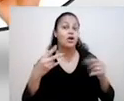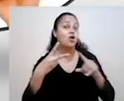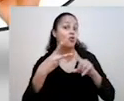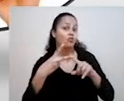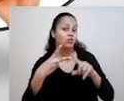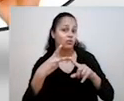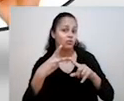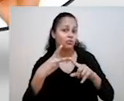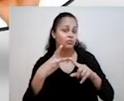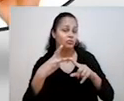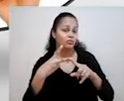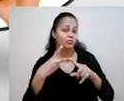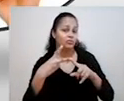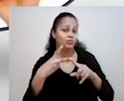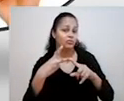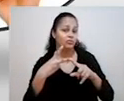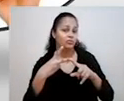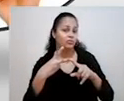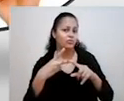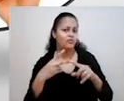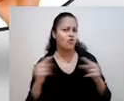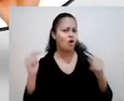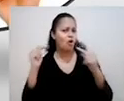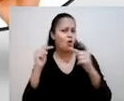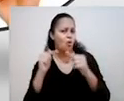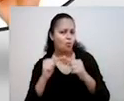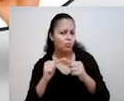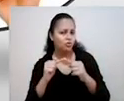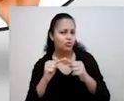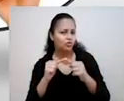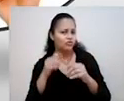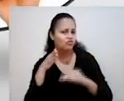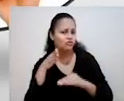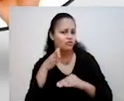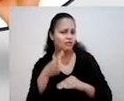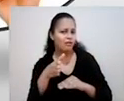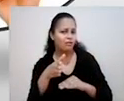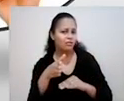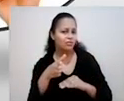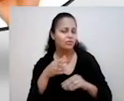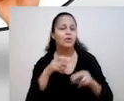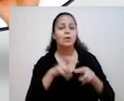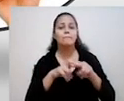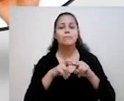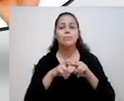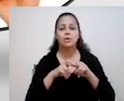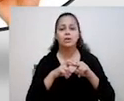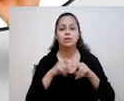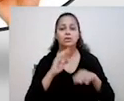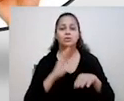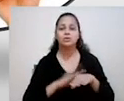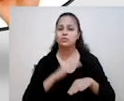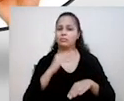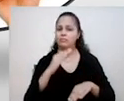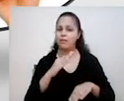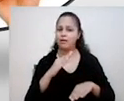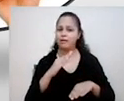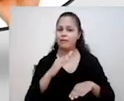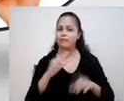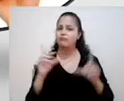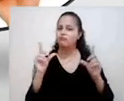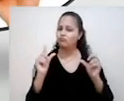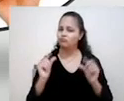segundo. O segundo, ele foi mais objetivo, mais direto e por isso mais